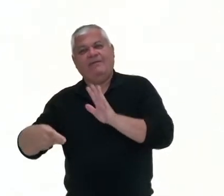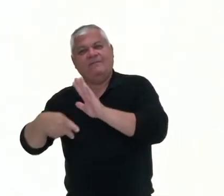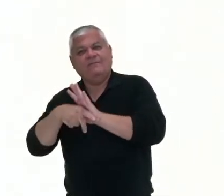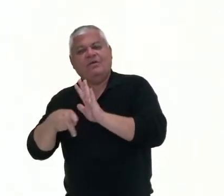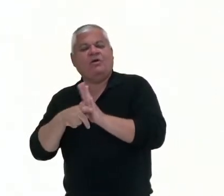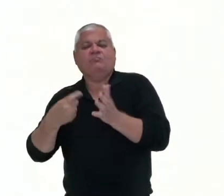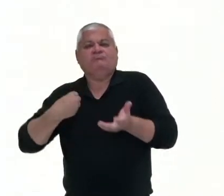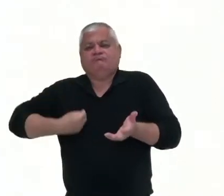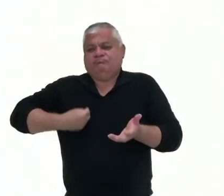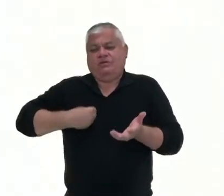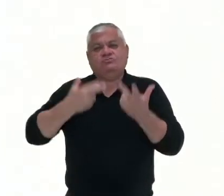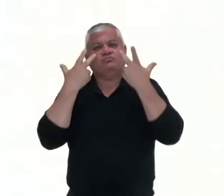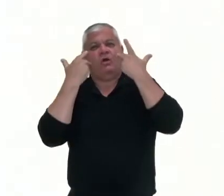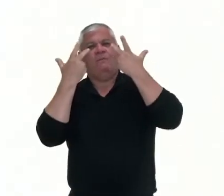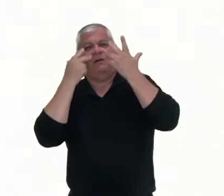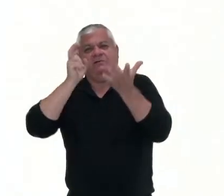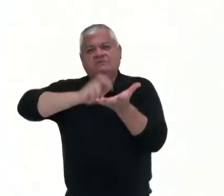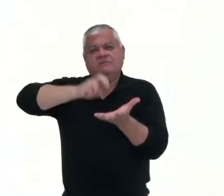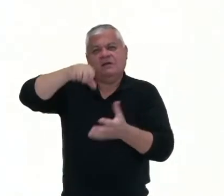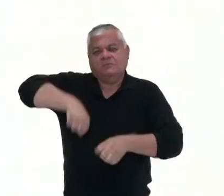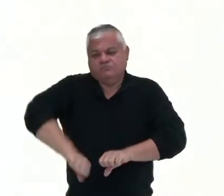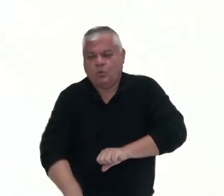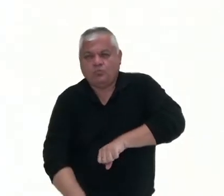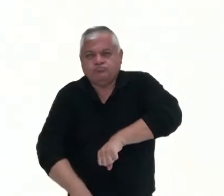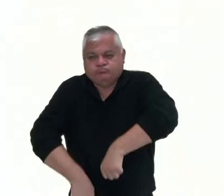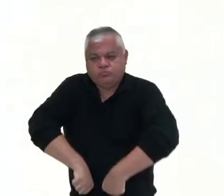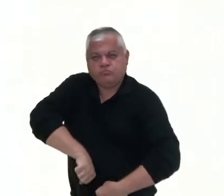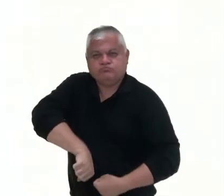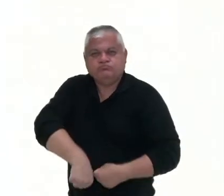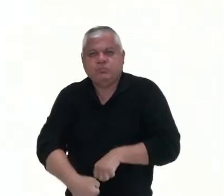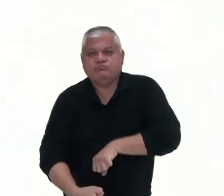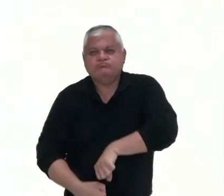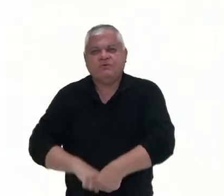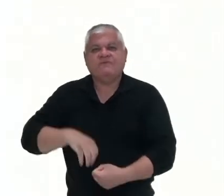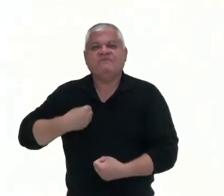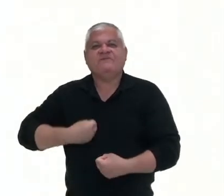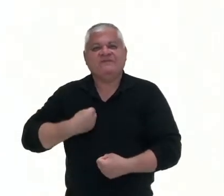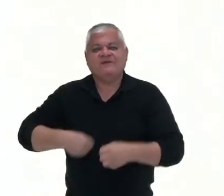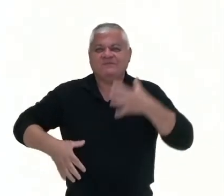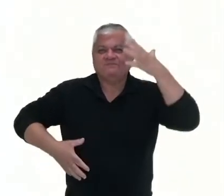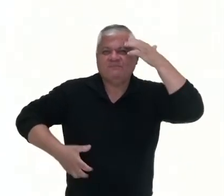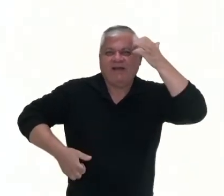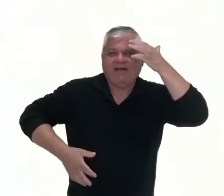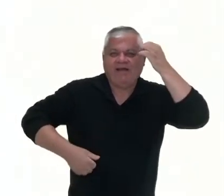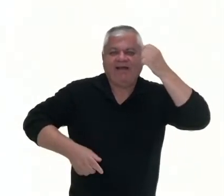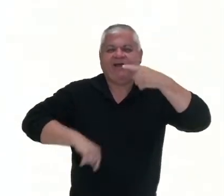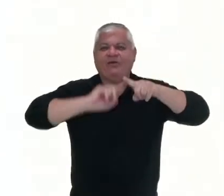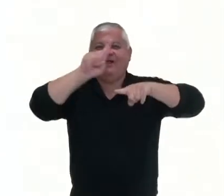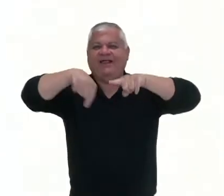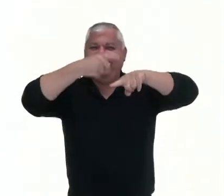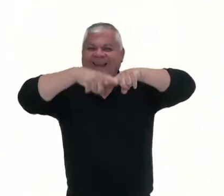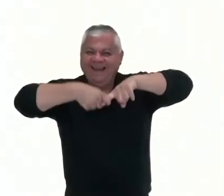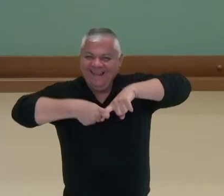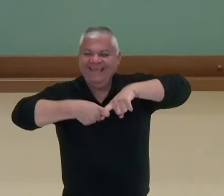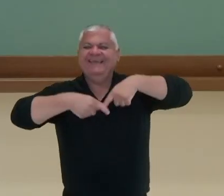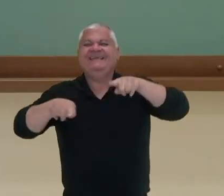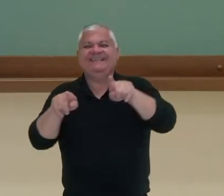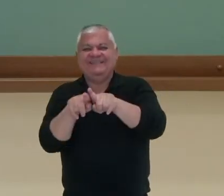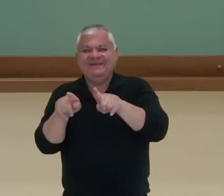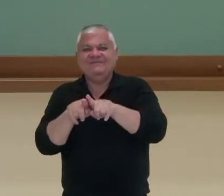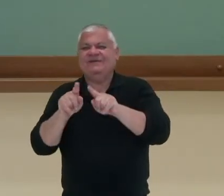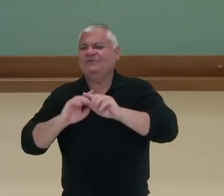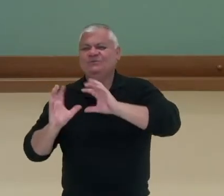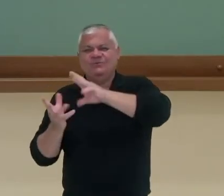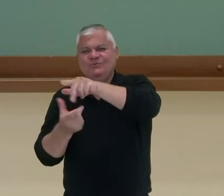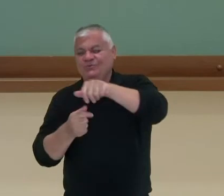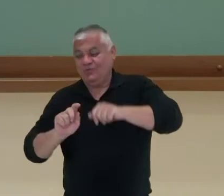hábitos conseguem andar mais no chão, têm hábitos diurnos. Quem são eles? Os macacos do Velho Mundo, os grandes primatas, o macaco do Novo